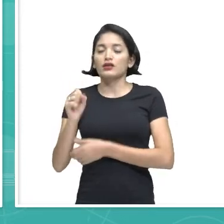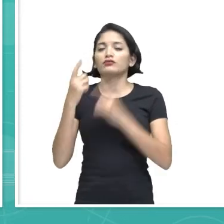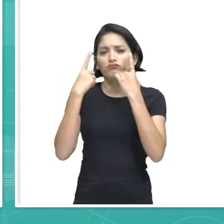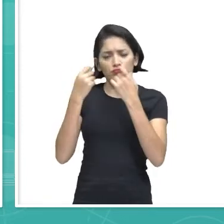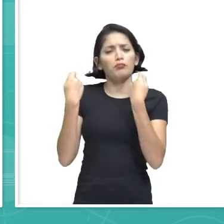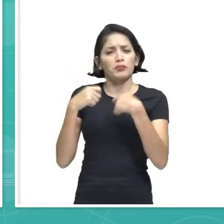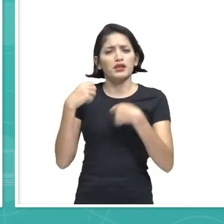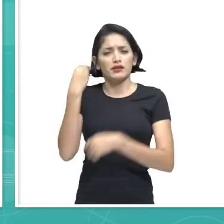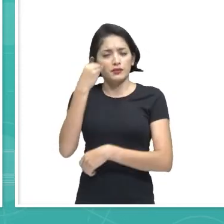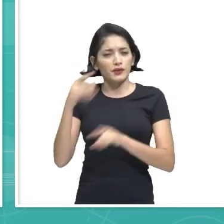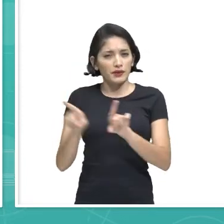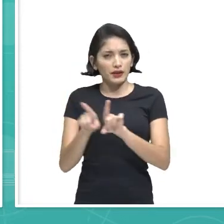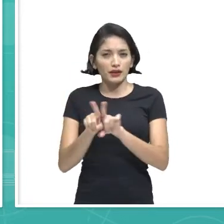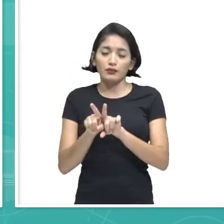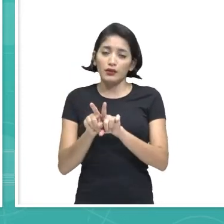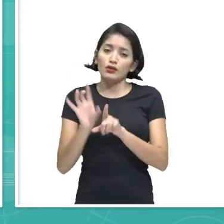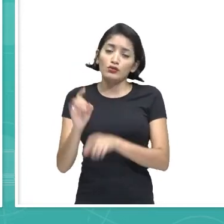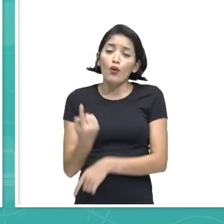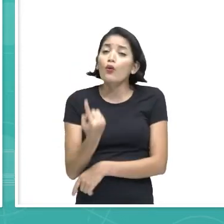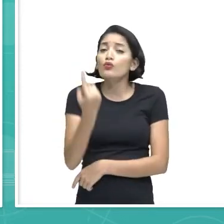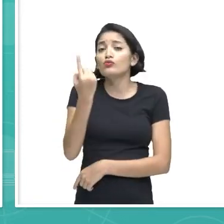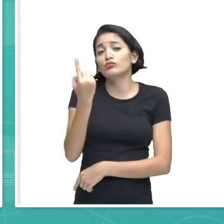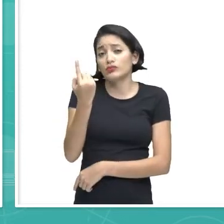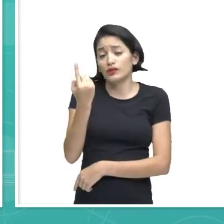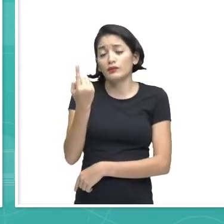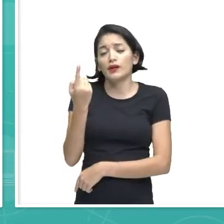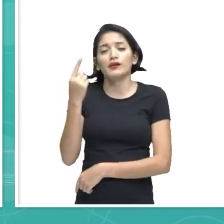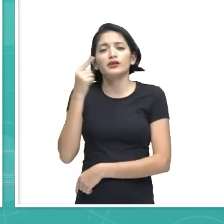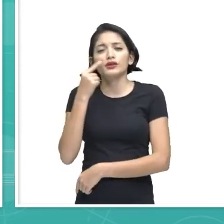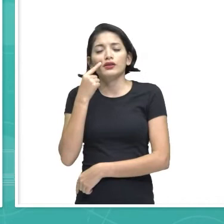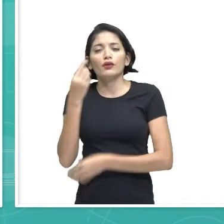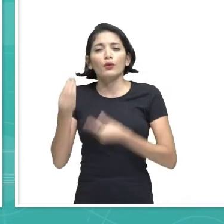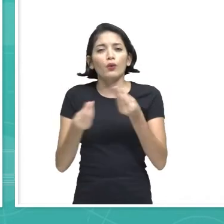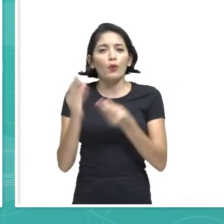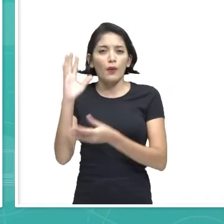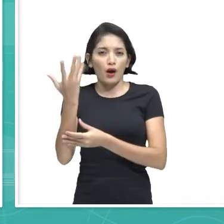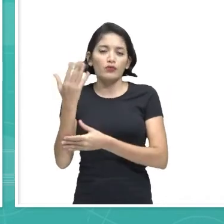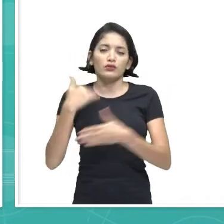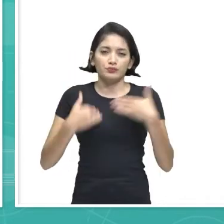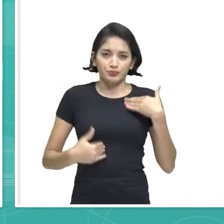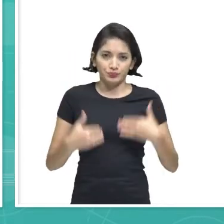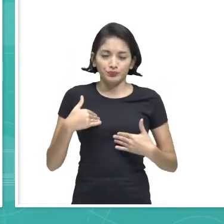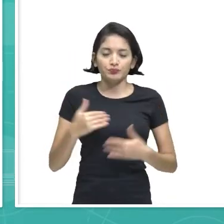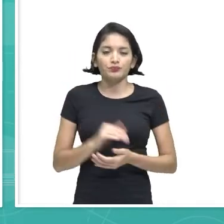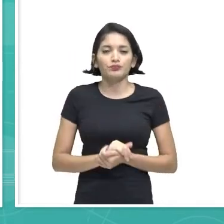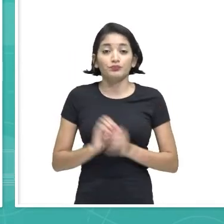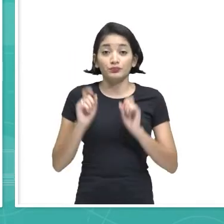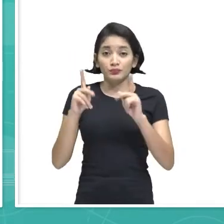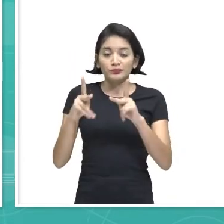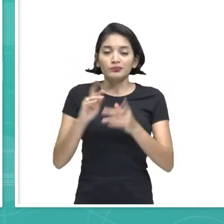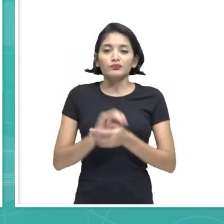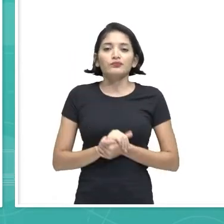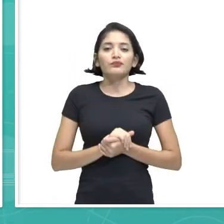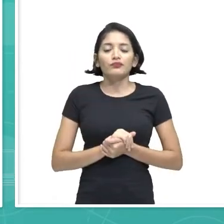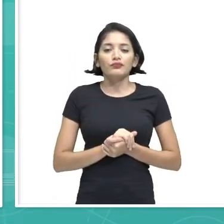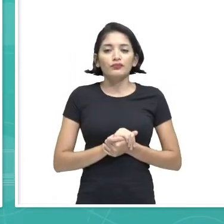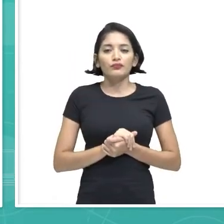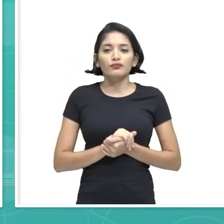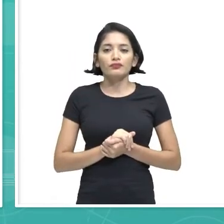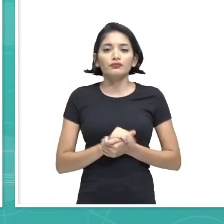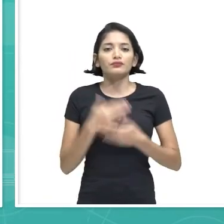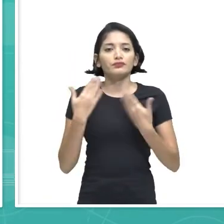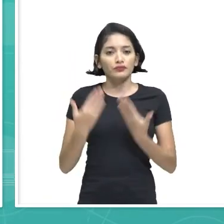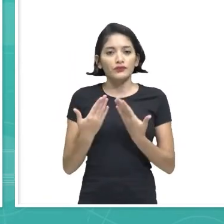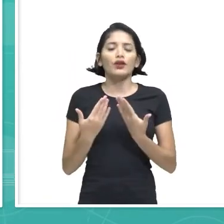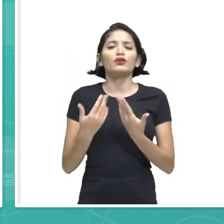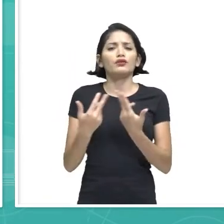pena experimentar, nem que seja por uma vez, para você ver o efeito no seu corpo, certo? Muito bem, gente, então